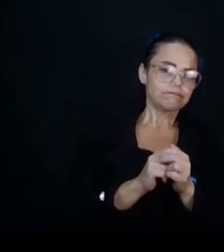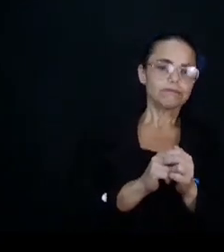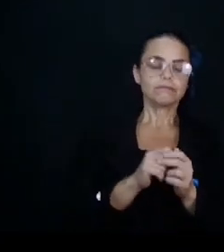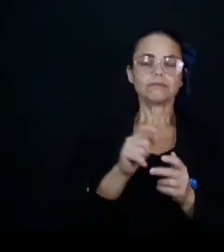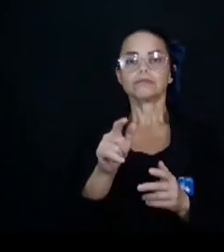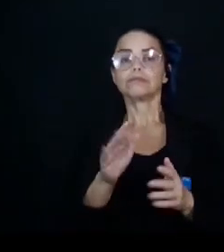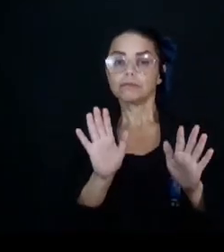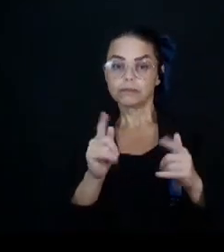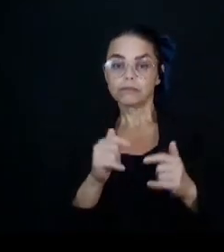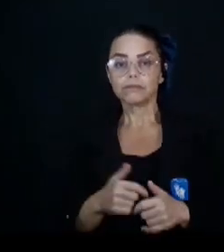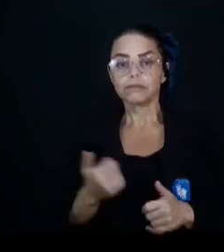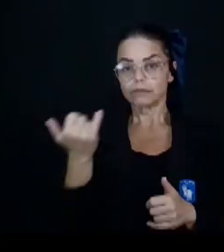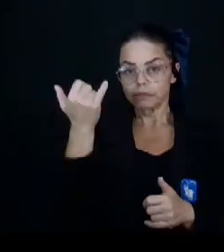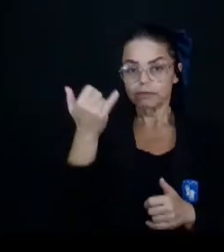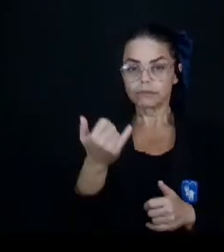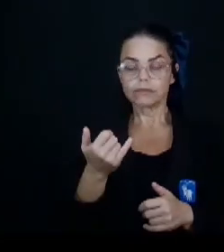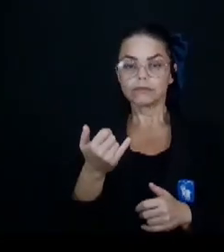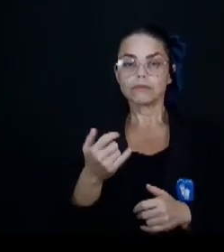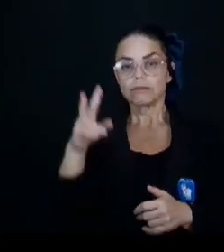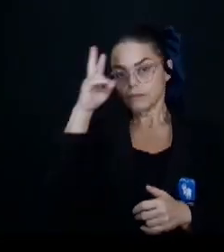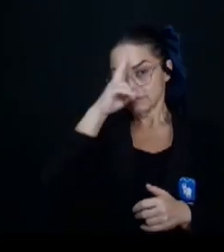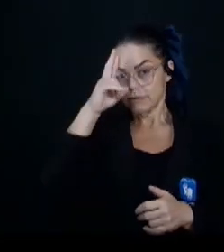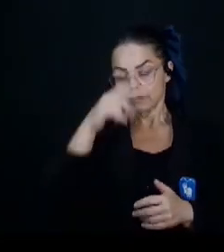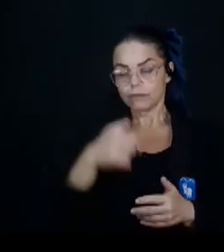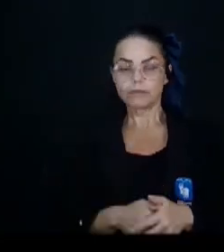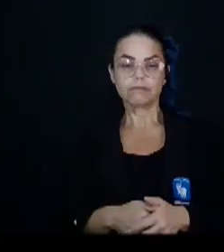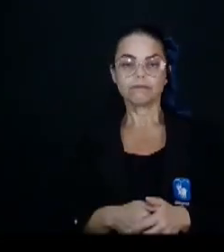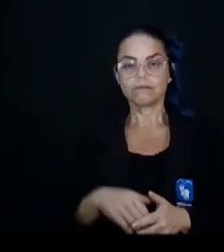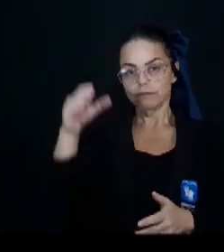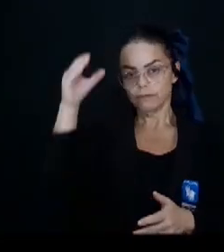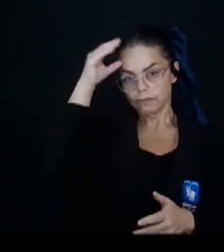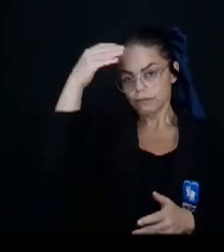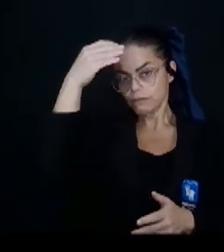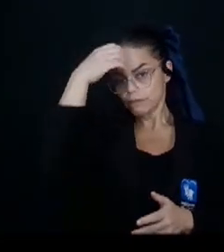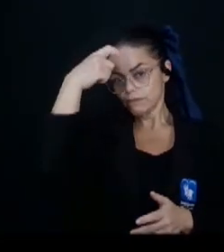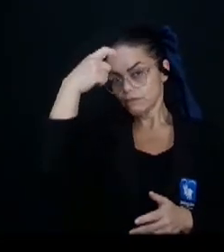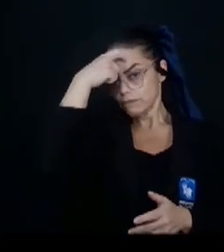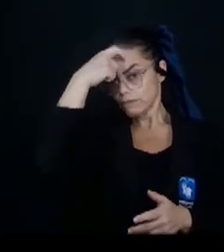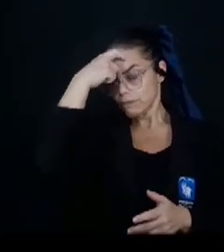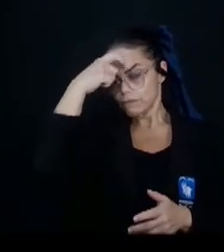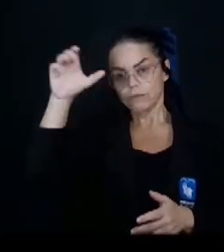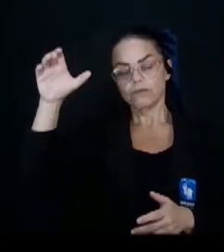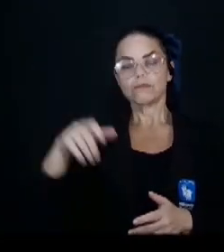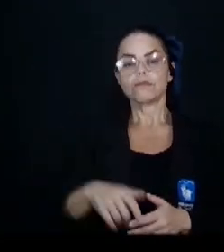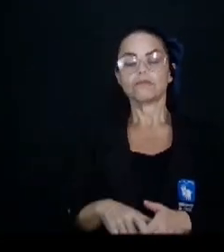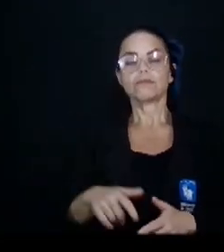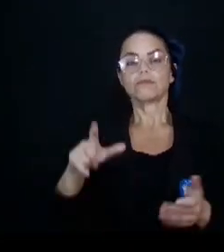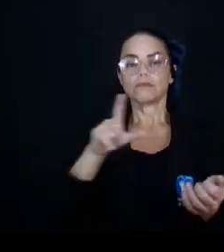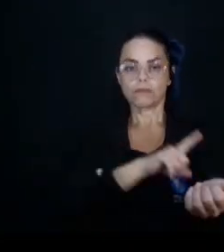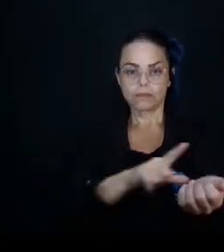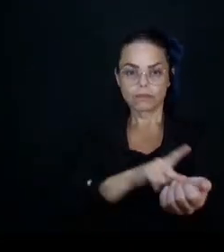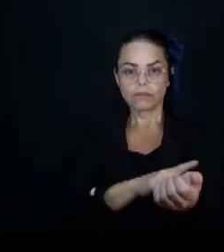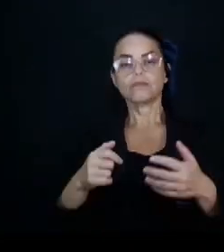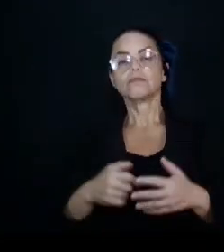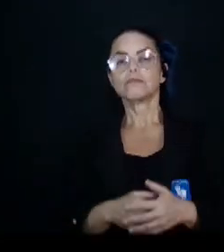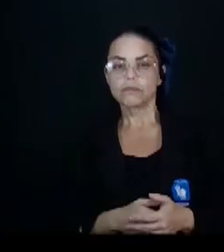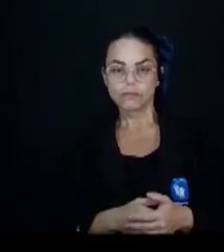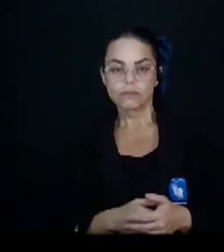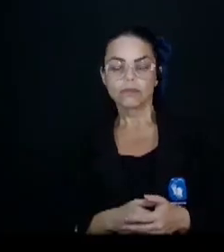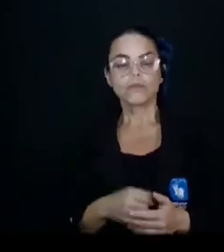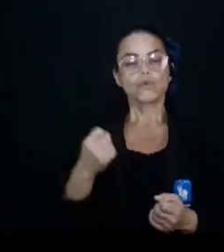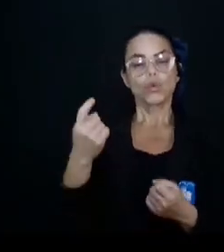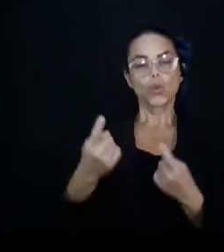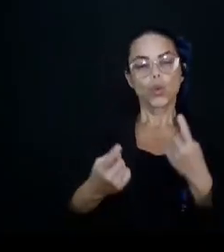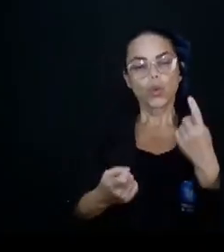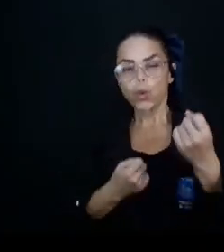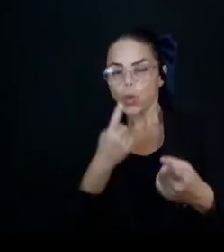importante frisar que apesar da conscientização ser importante, as leucemias elas são doenças relativamente raras. Tá?